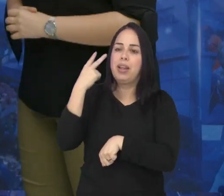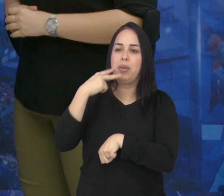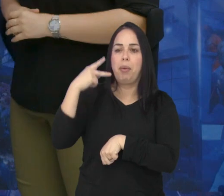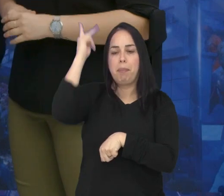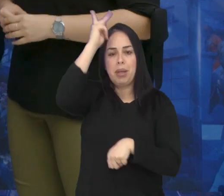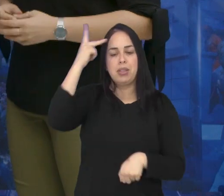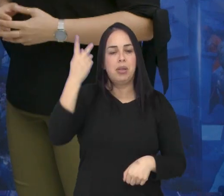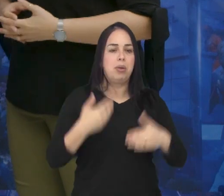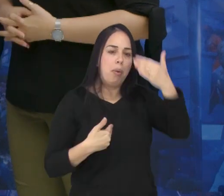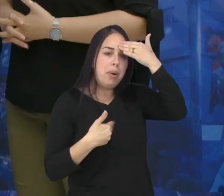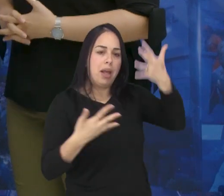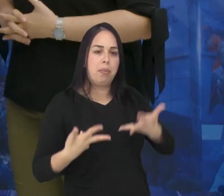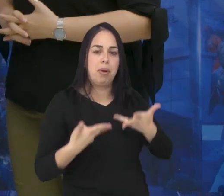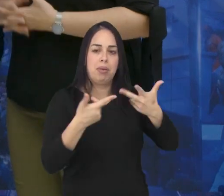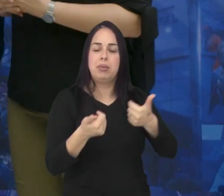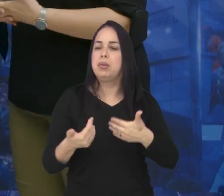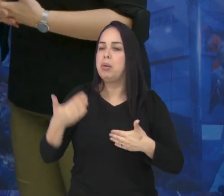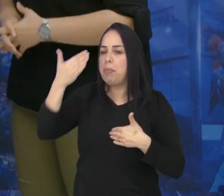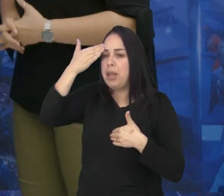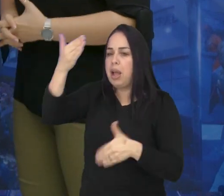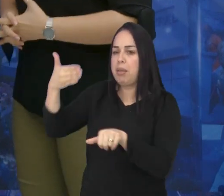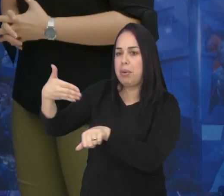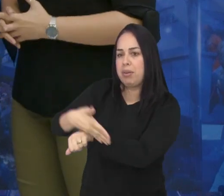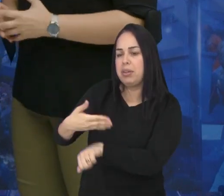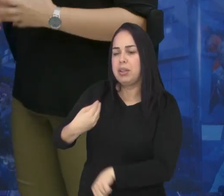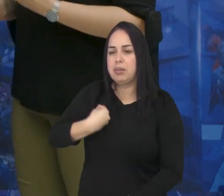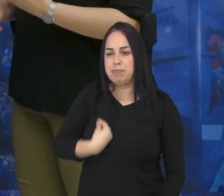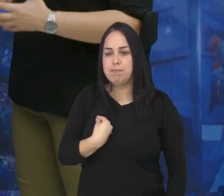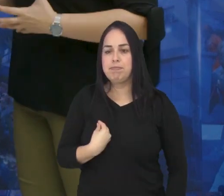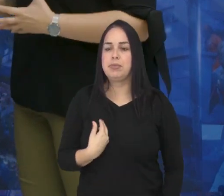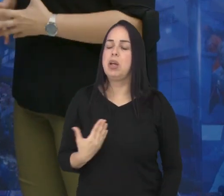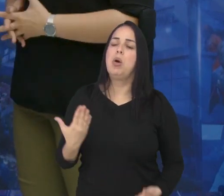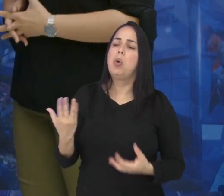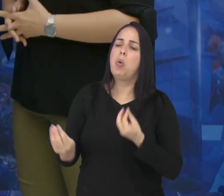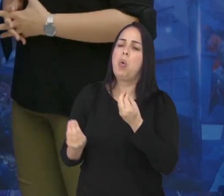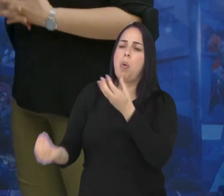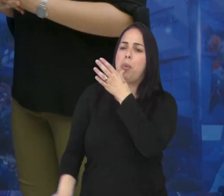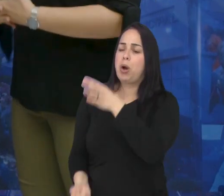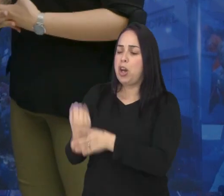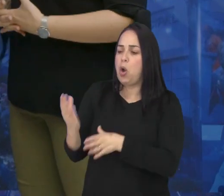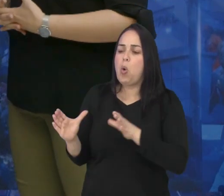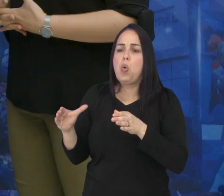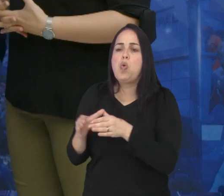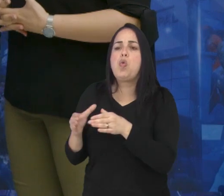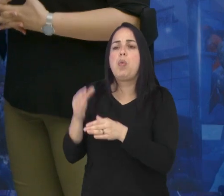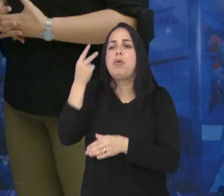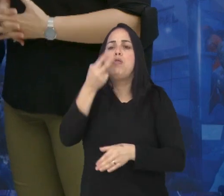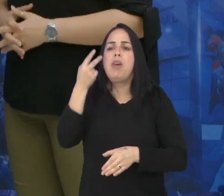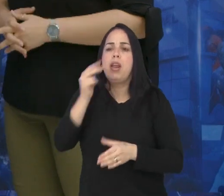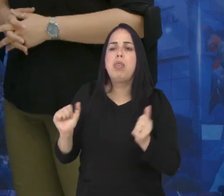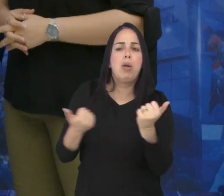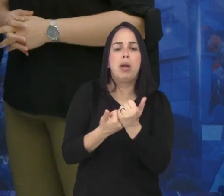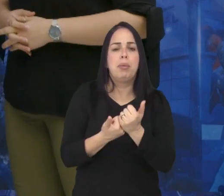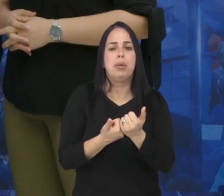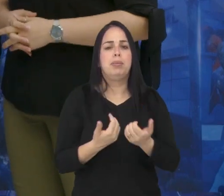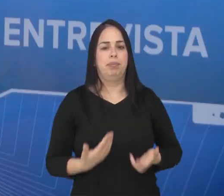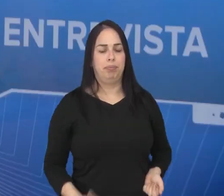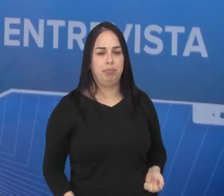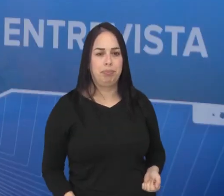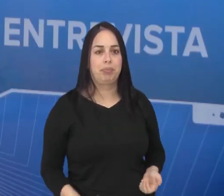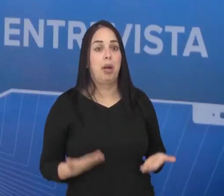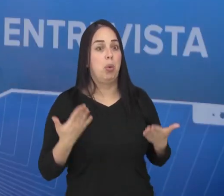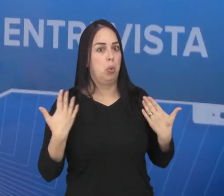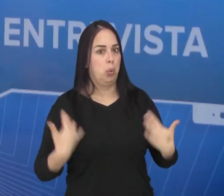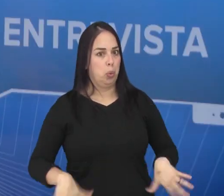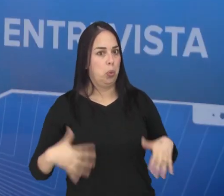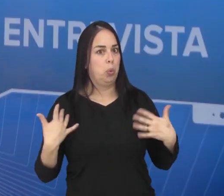vereador. Obrigado pelo convite. Obrigada por estar aqui. Como começou a frente? Como surgiu essa necessidade de criar a frente? Vamos lá, é um